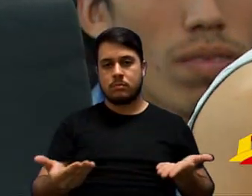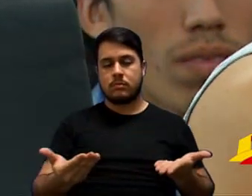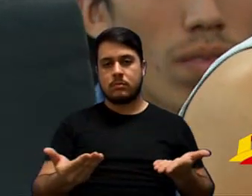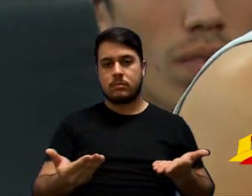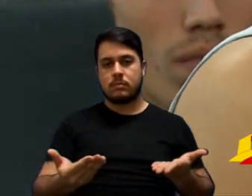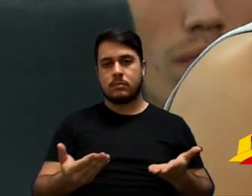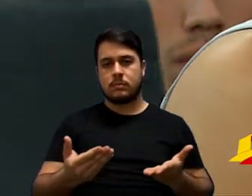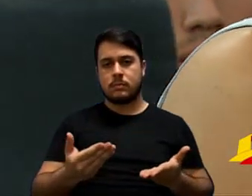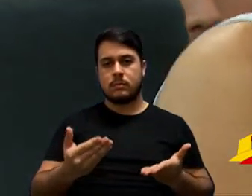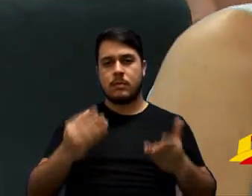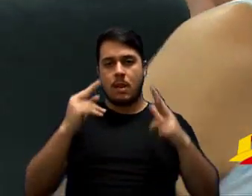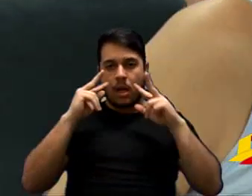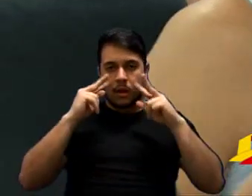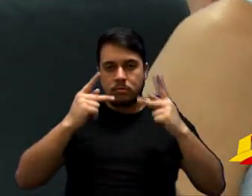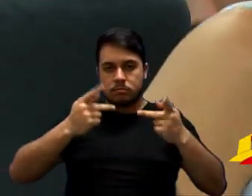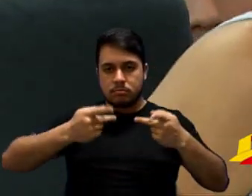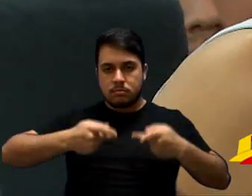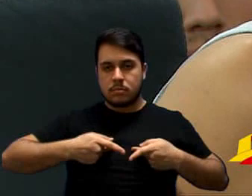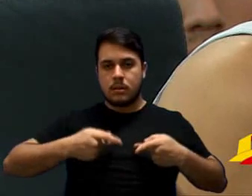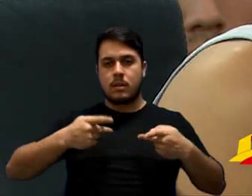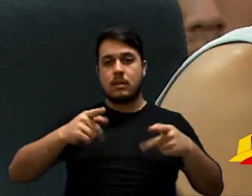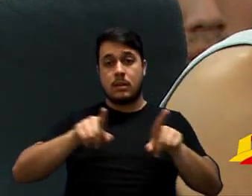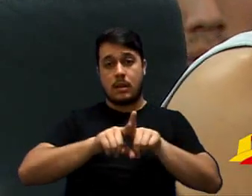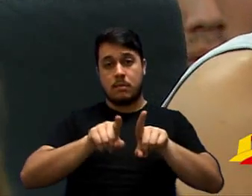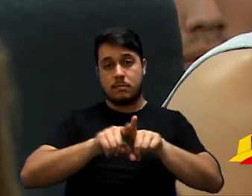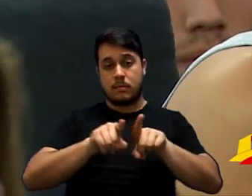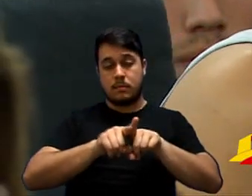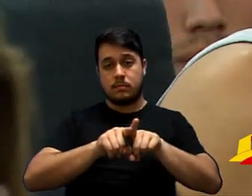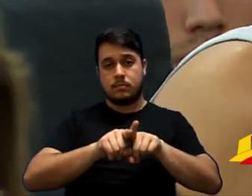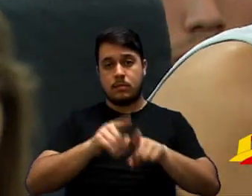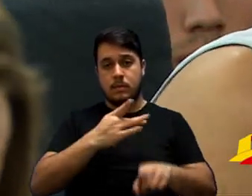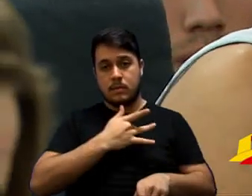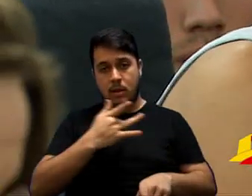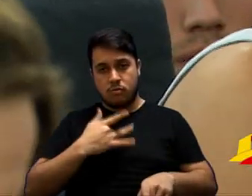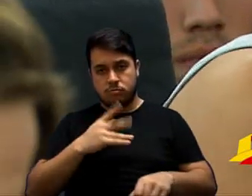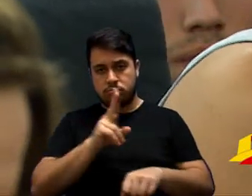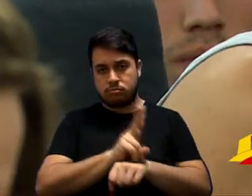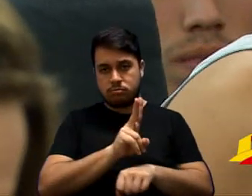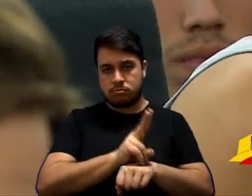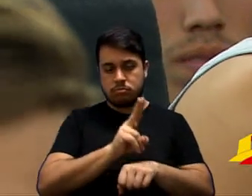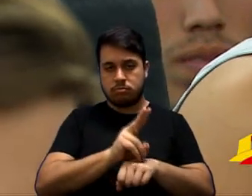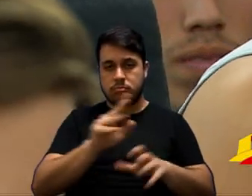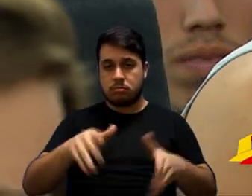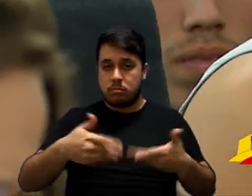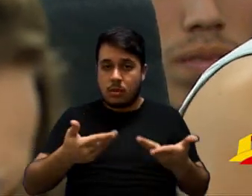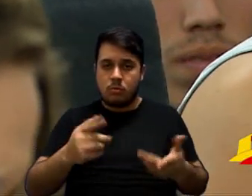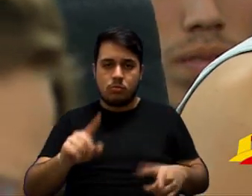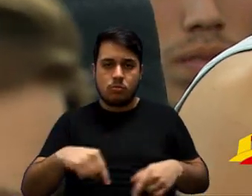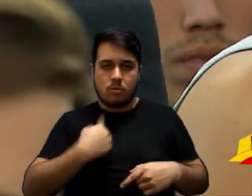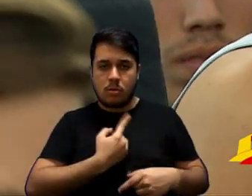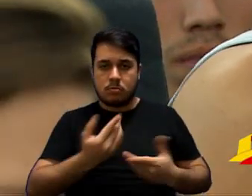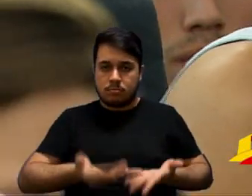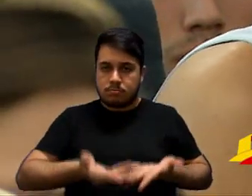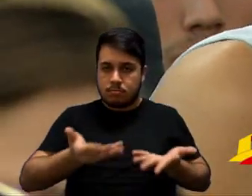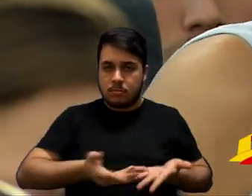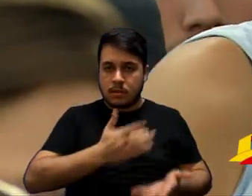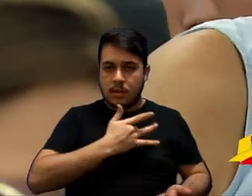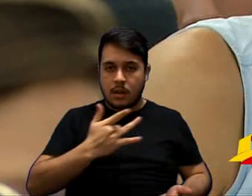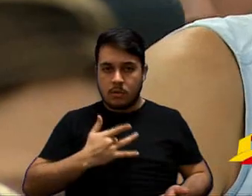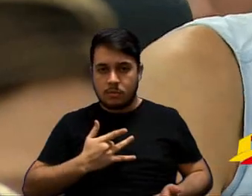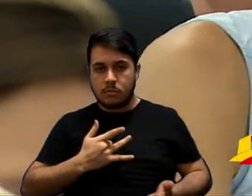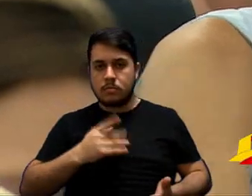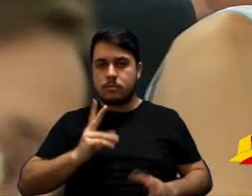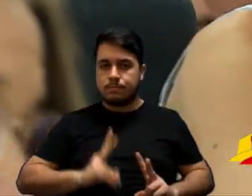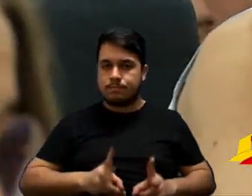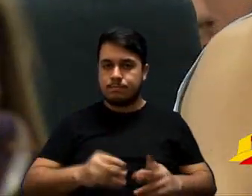mesmo que se conecta se conectem com sua própria saúde e assim a gente vai promovendo saúde cada dia mais gratidão